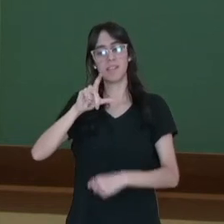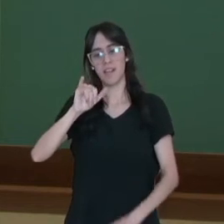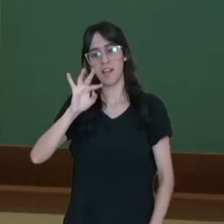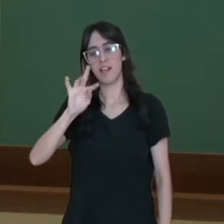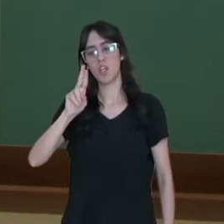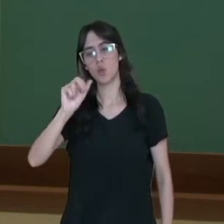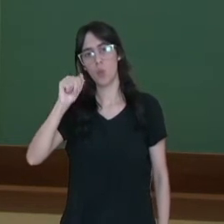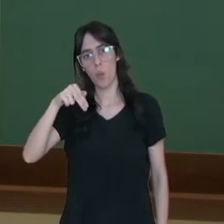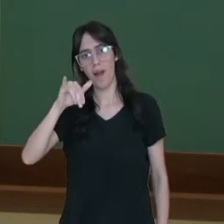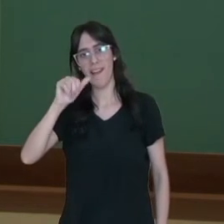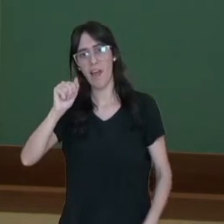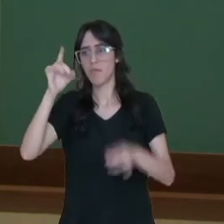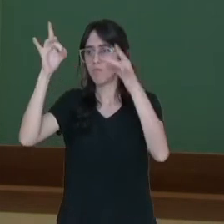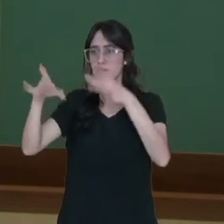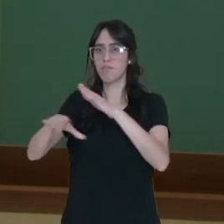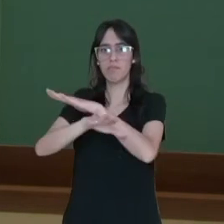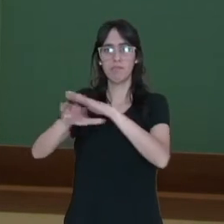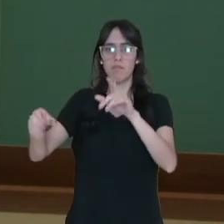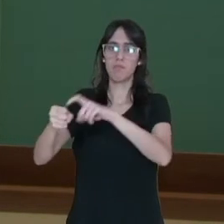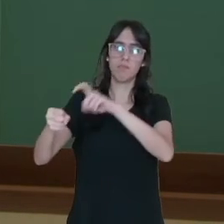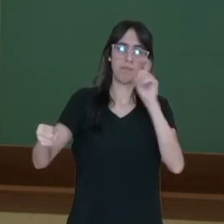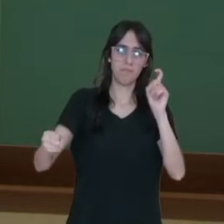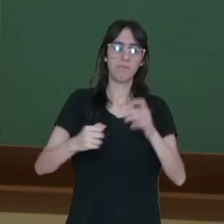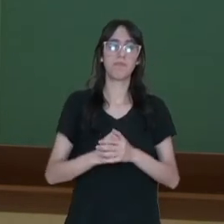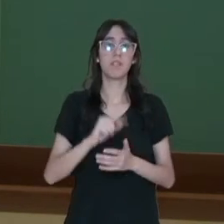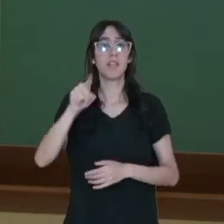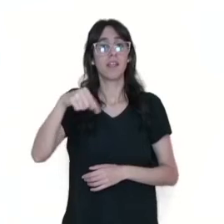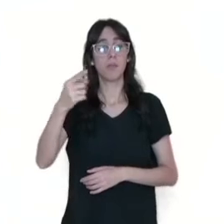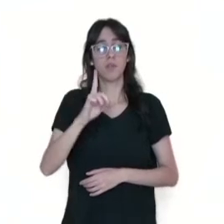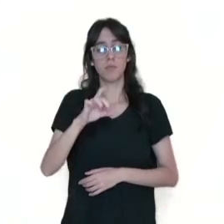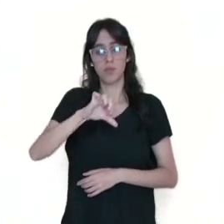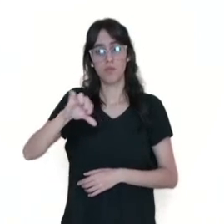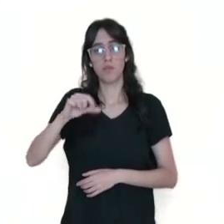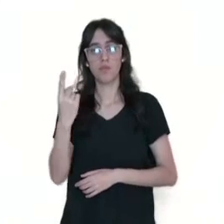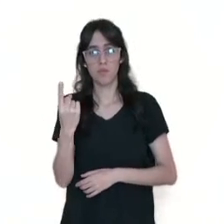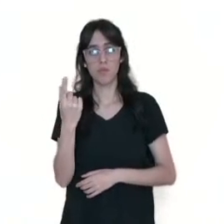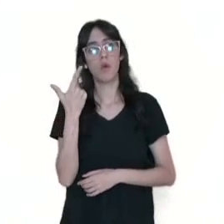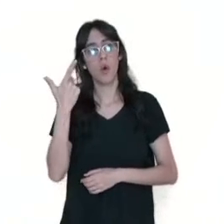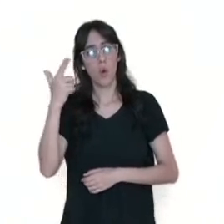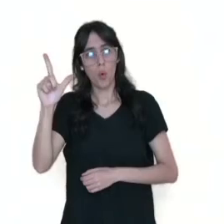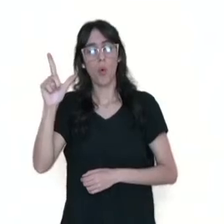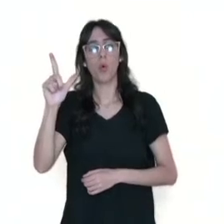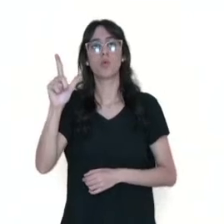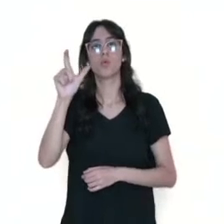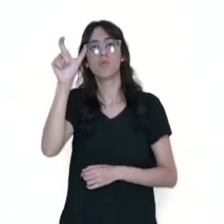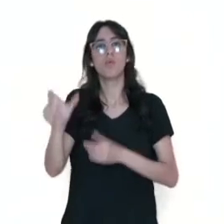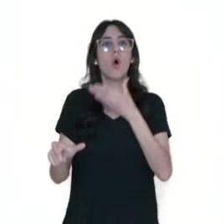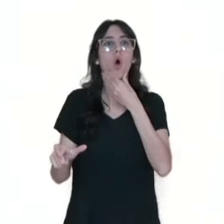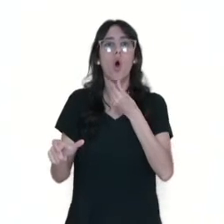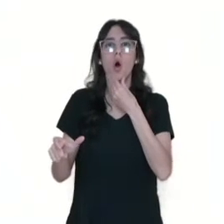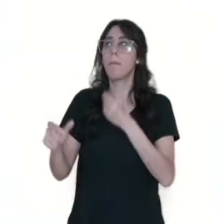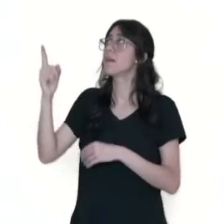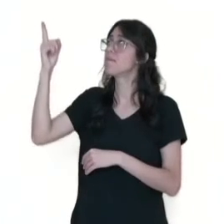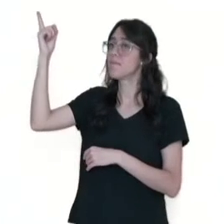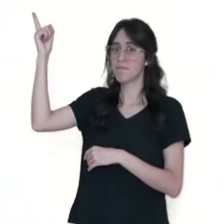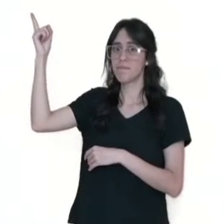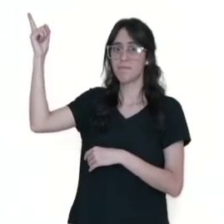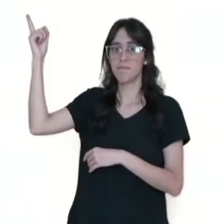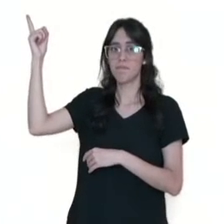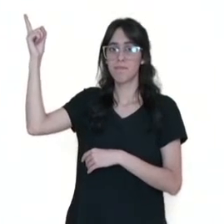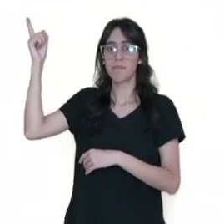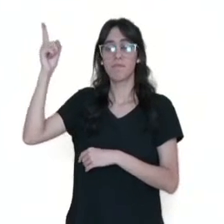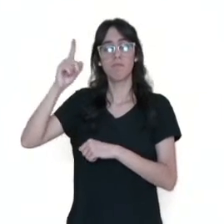o bloco soviético. E em junho de 1991, Boris Yeltsin, que está na sua imagem à direita da tela, foi